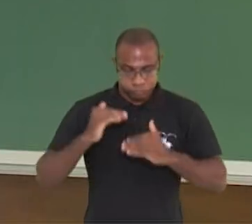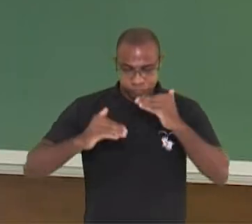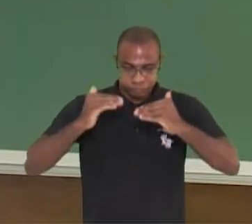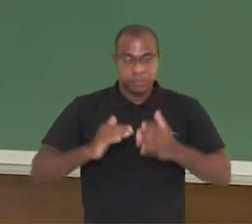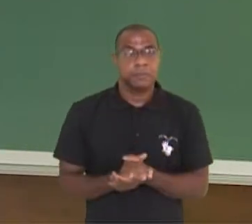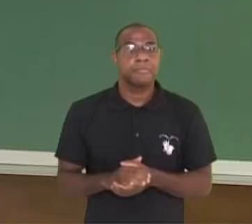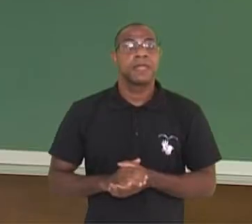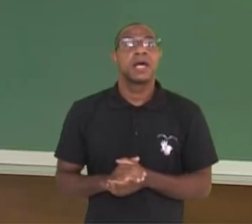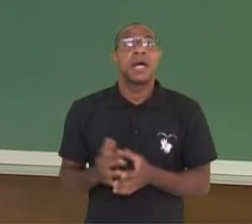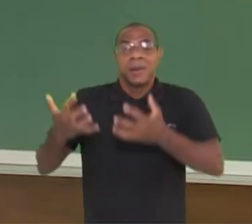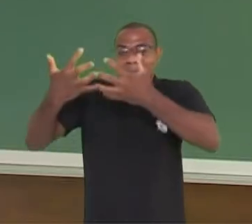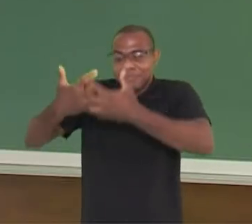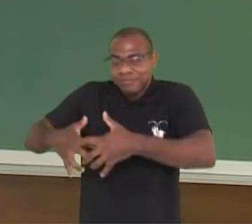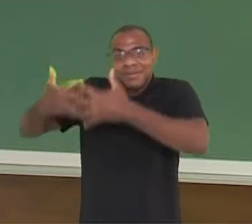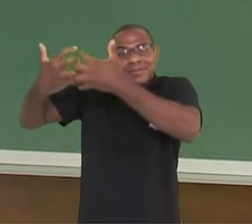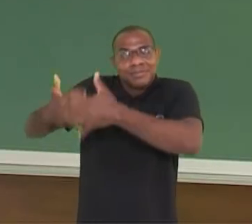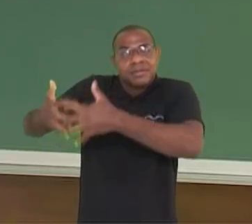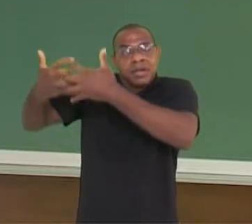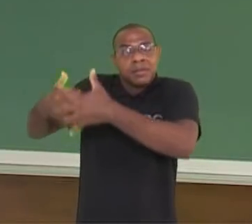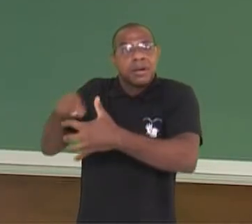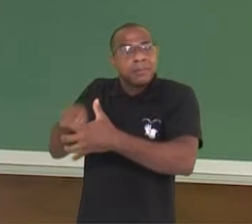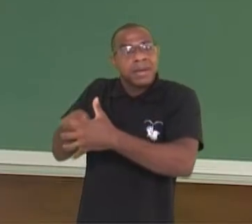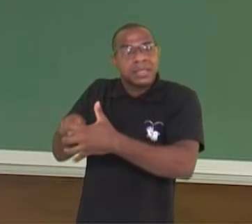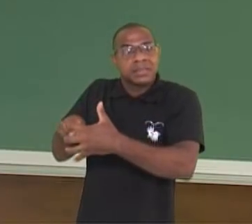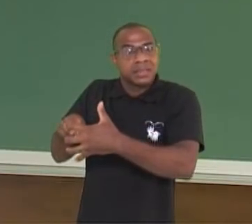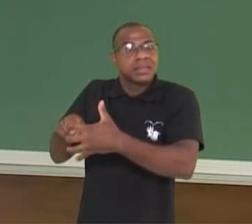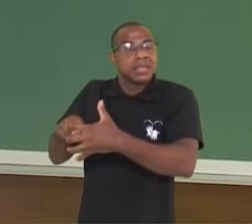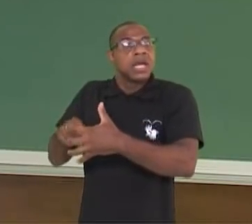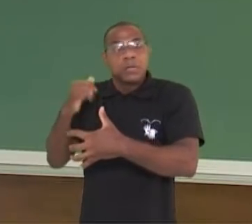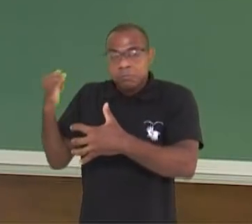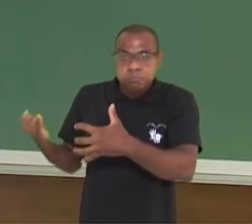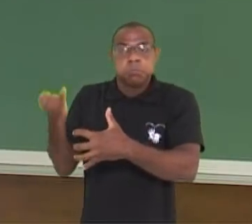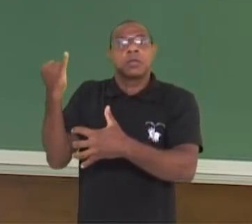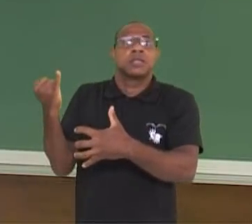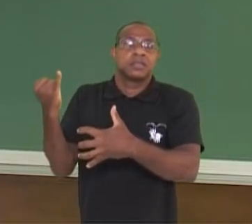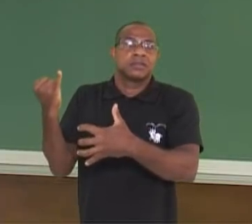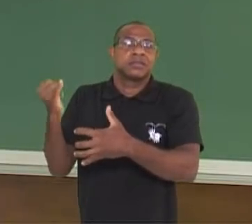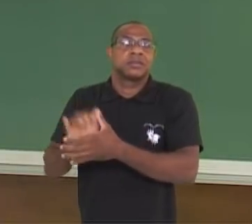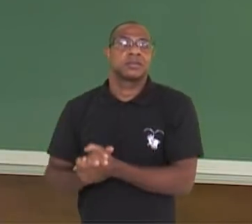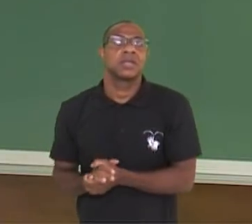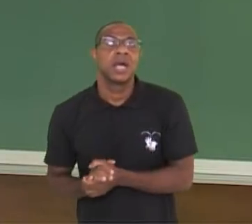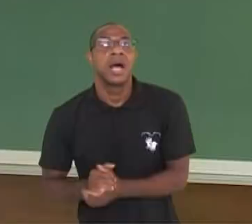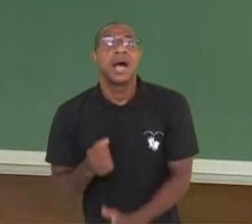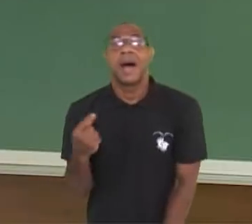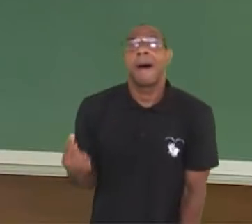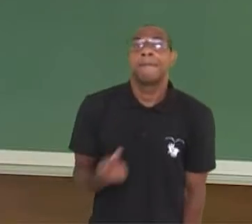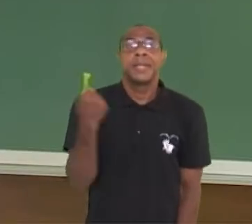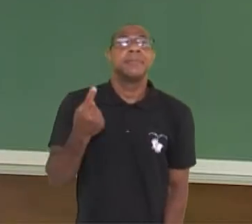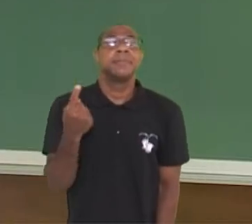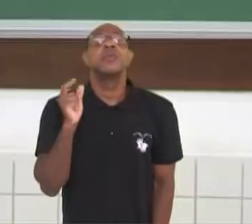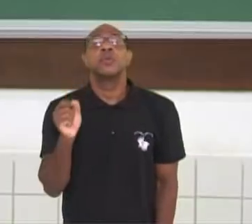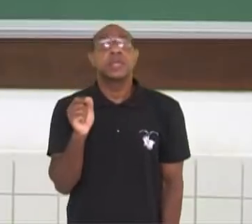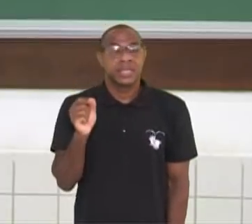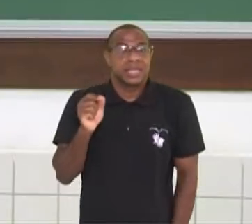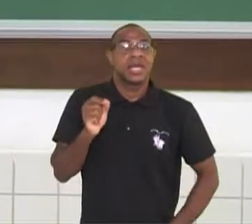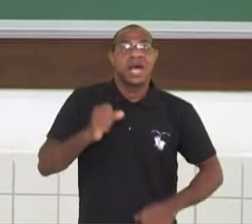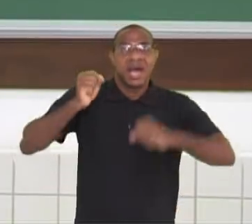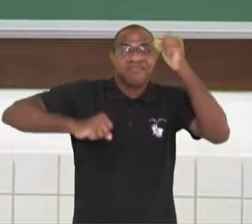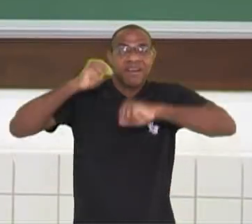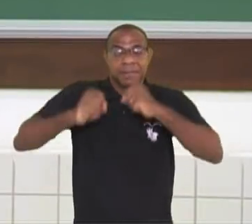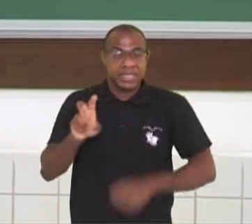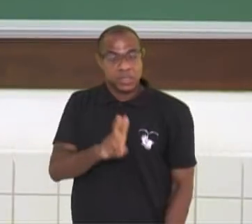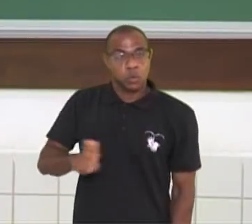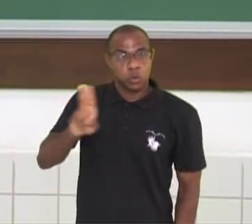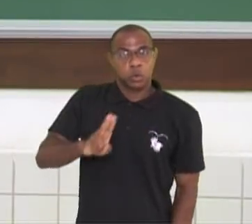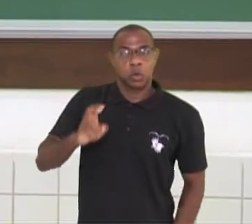máquinas, fundamental para a gente falar de revolução industrial, as máquinas. A primeira indústria que utilizou